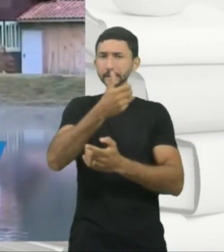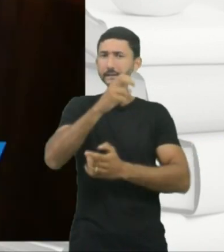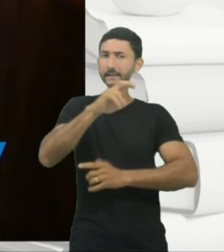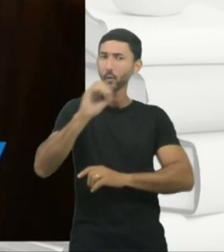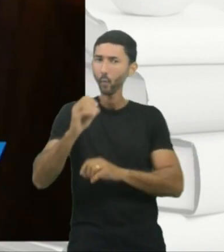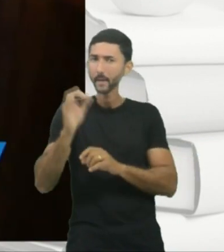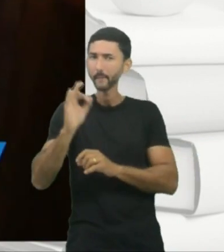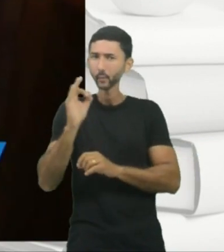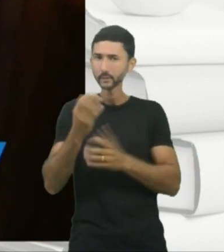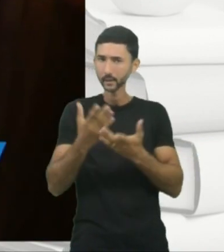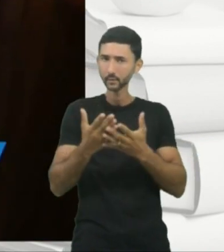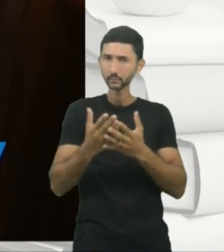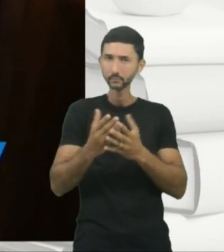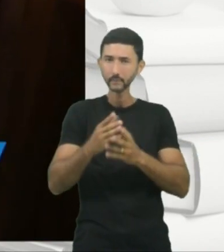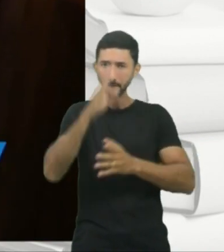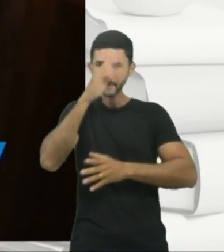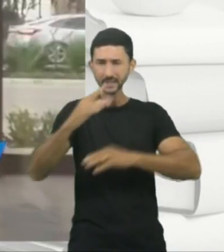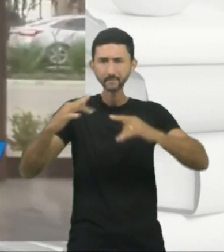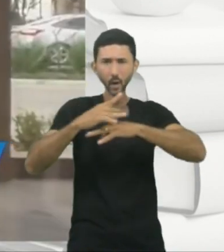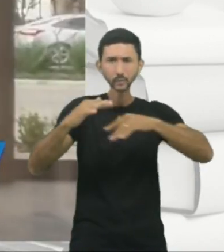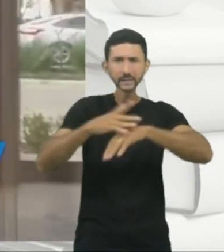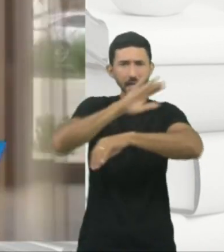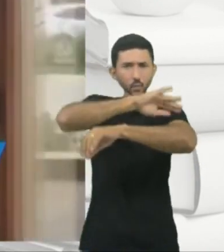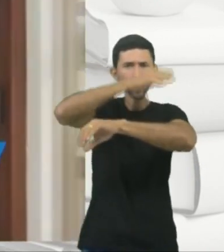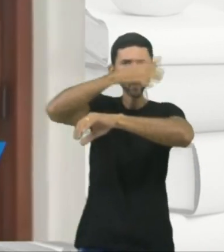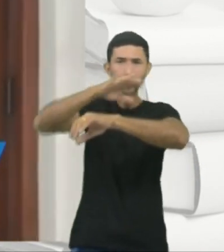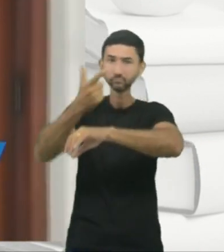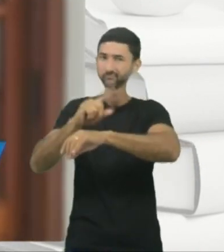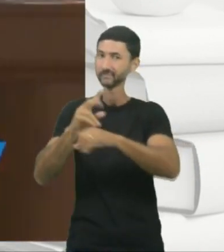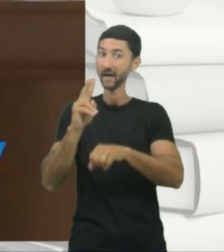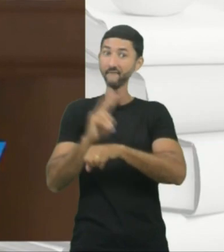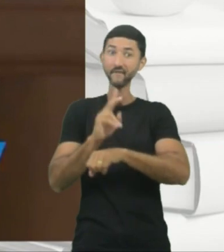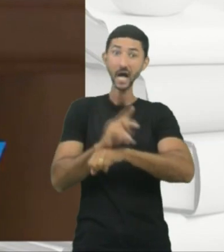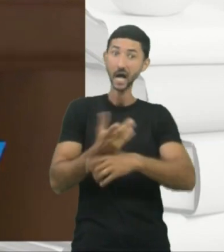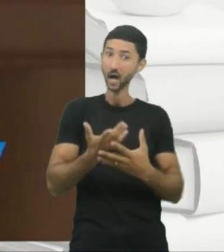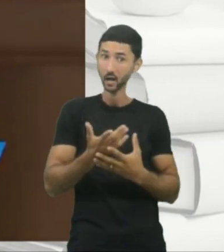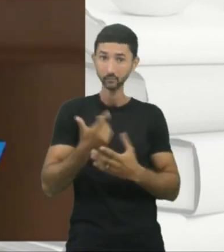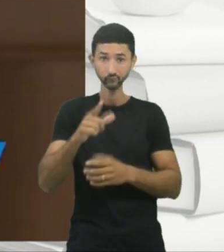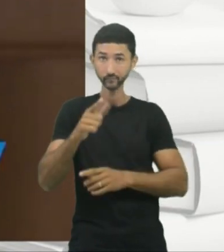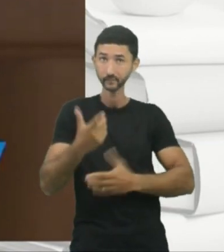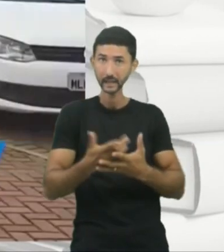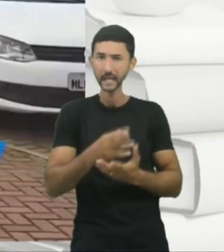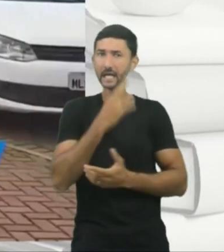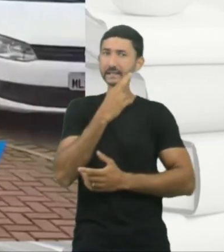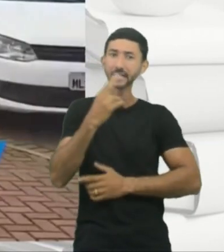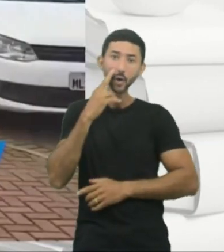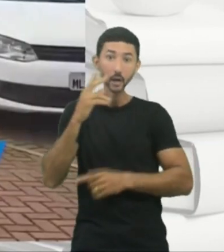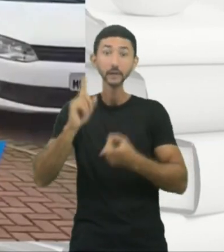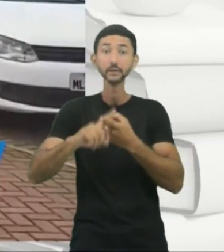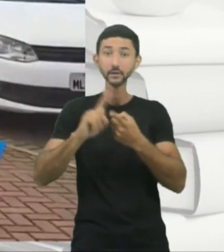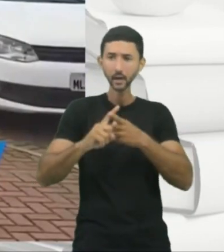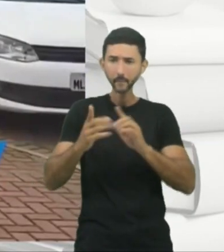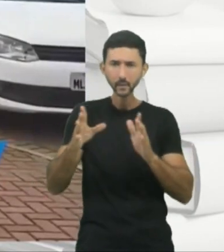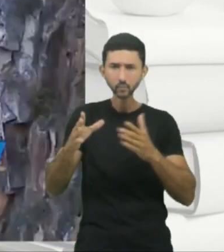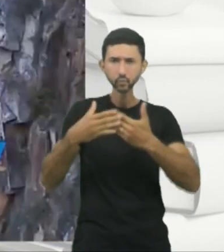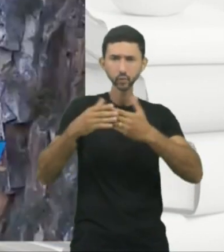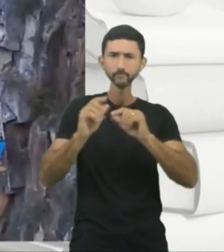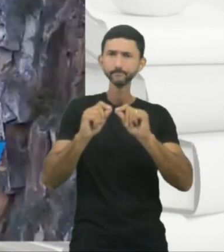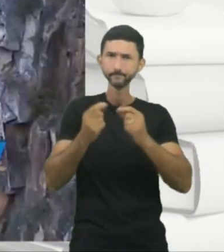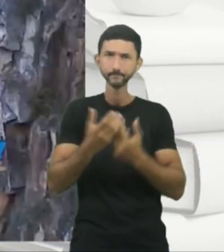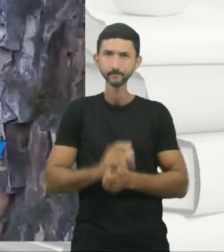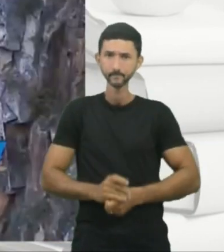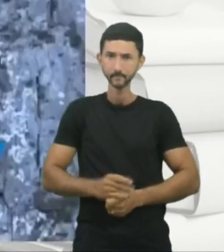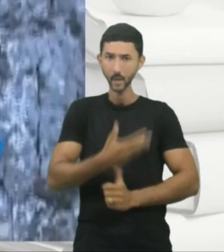da capacidade. Nas principais cidades da Serra, não há mais vagas em hotéis. Restaurantes também funcionam com restrições.